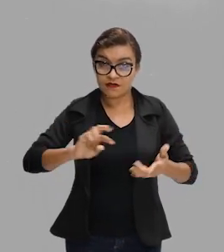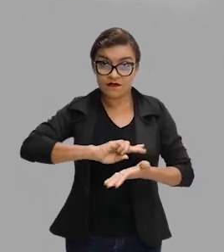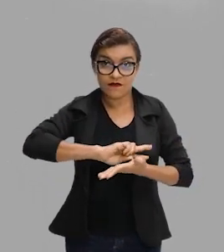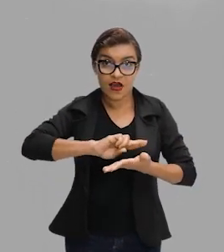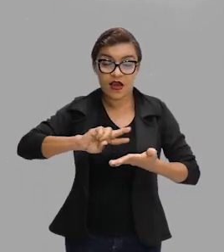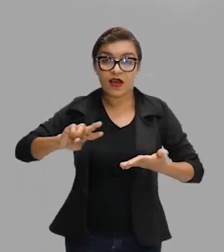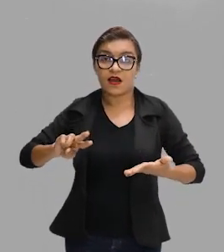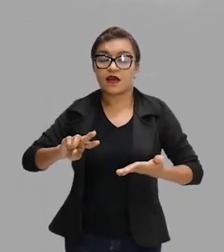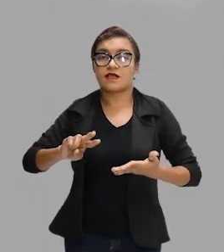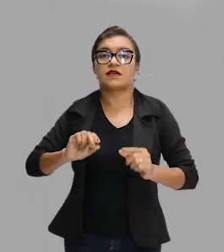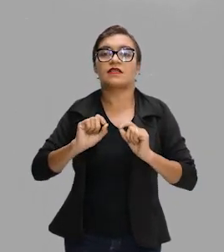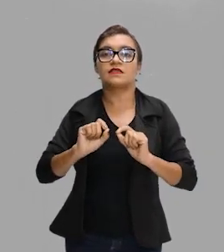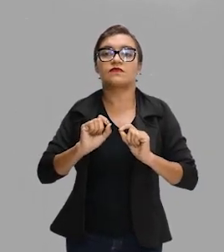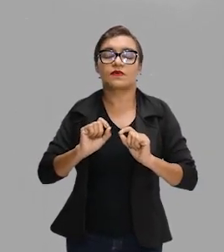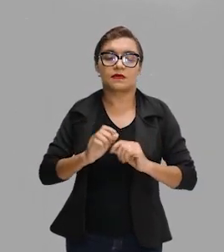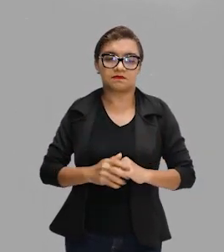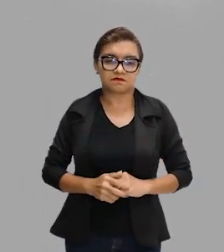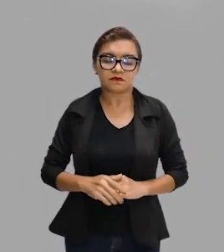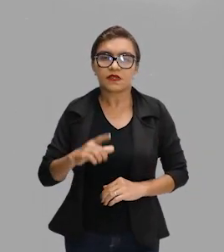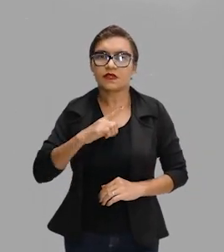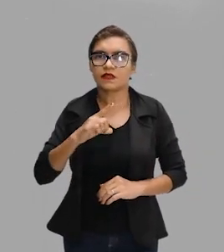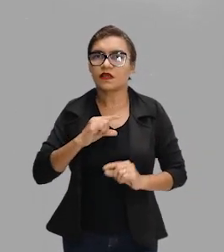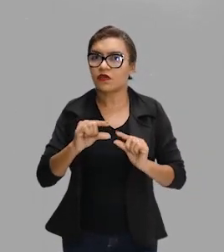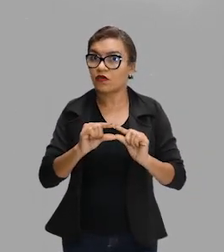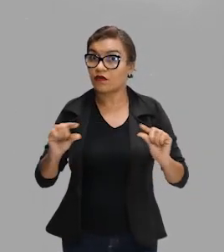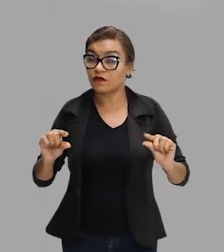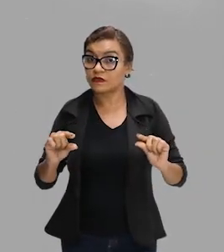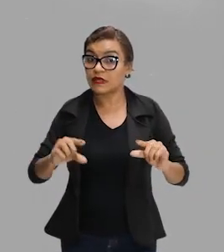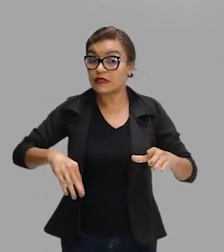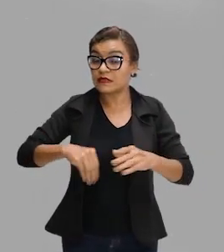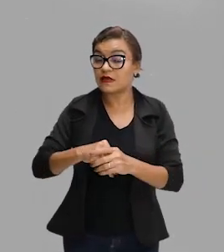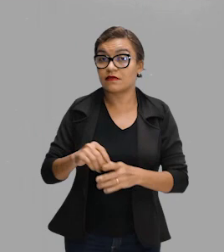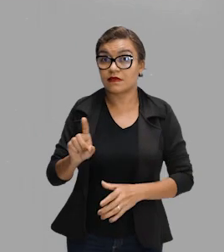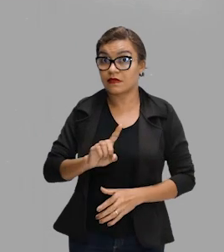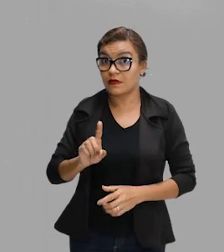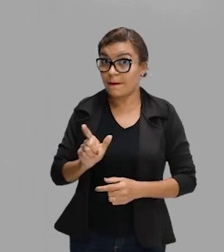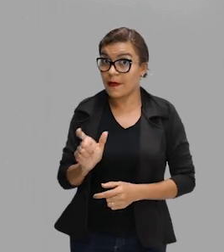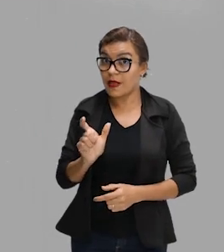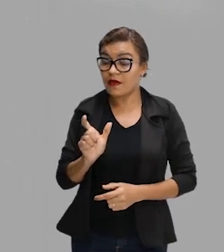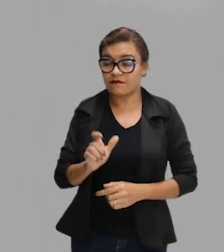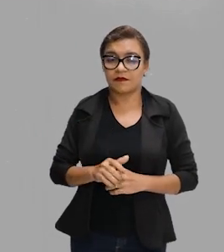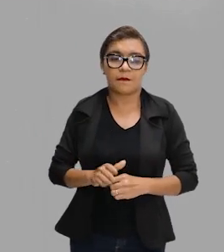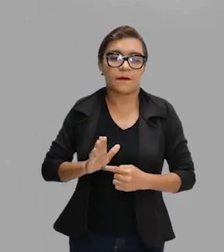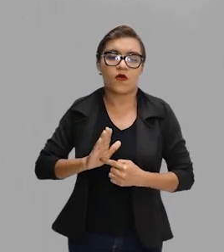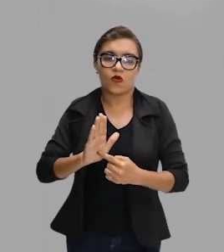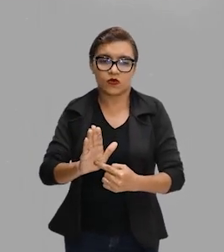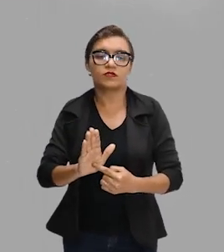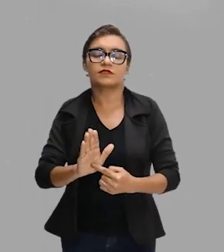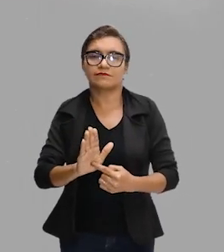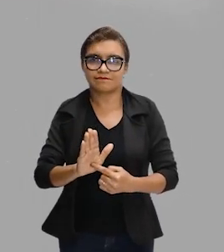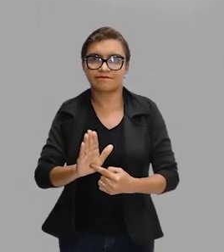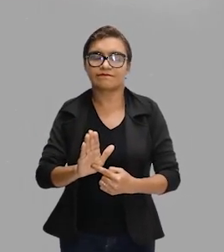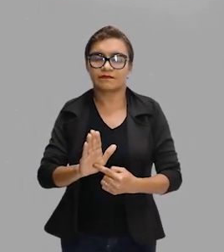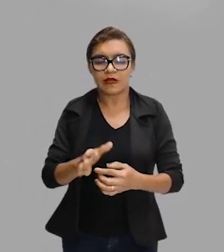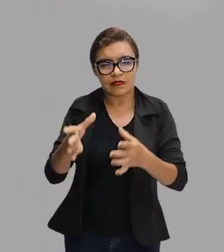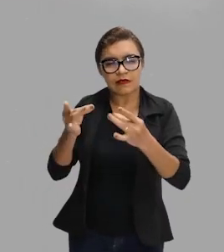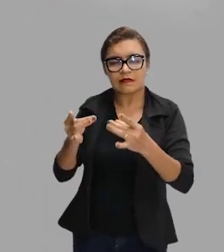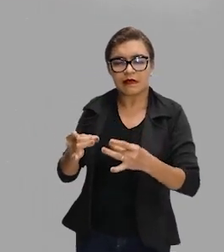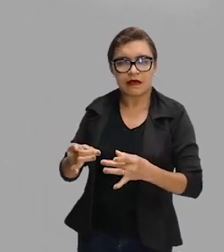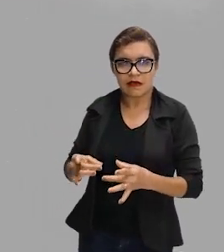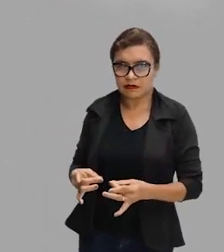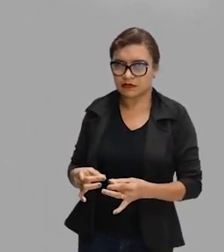orações subordinadas, traz uma oração negativa. Então, expressa uma informação virtual, inespecífica e